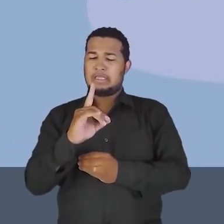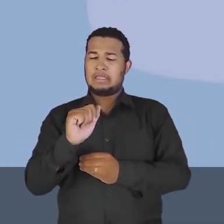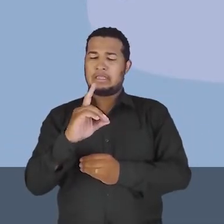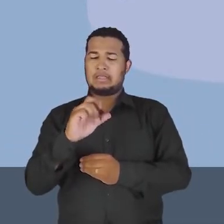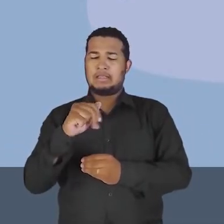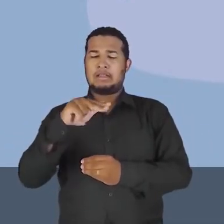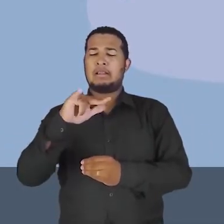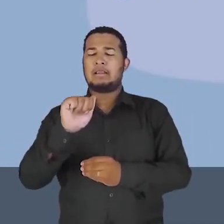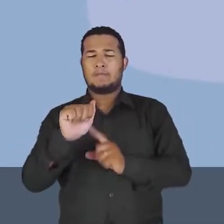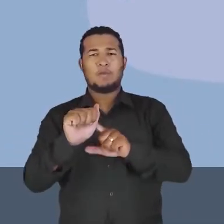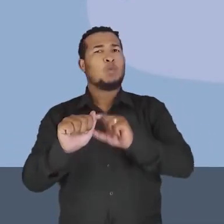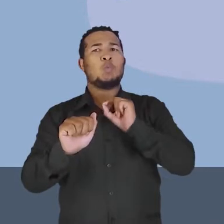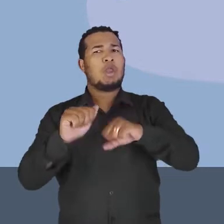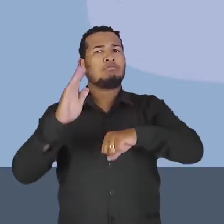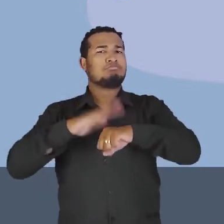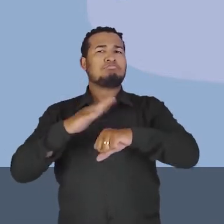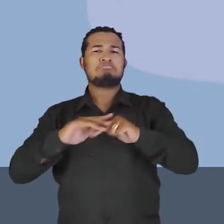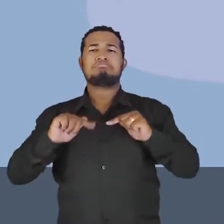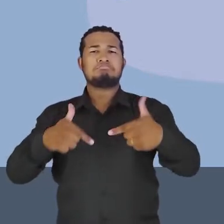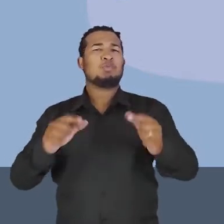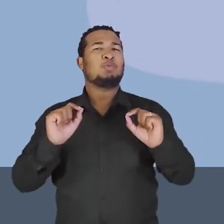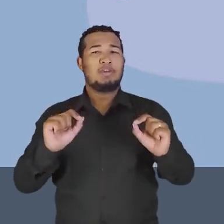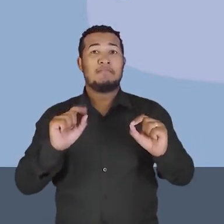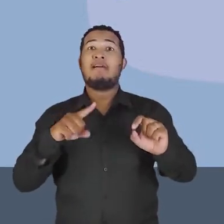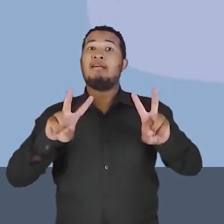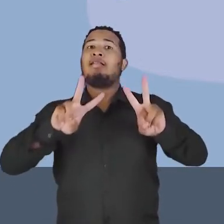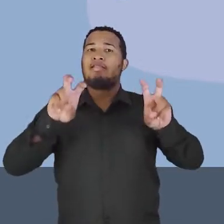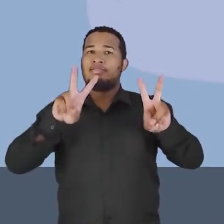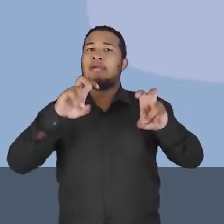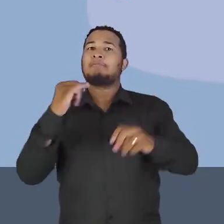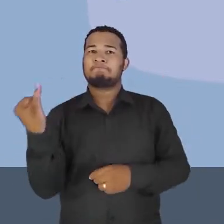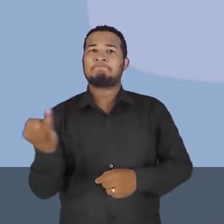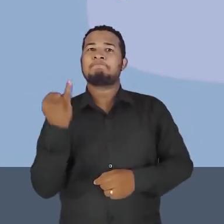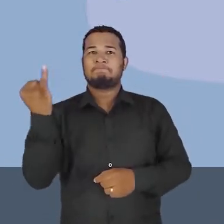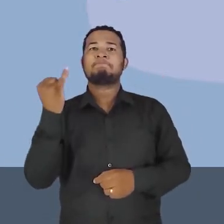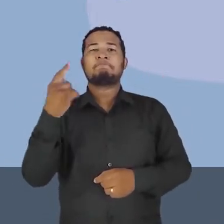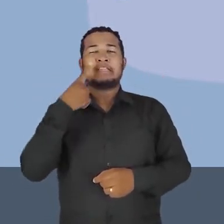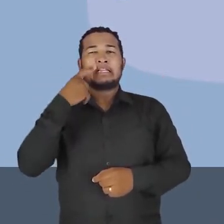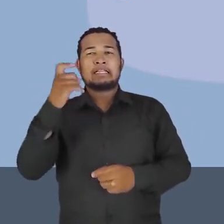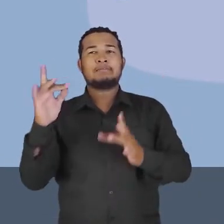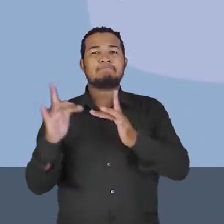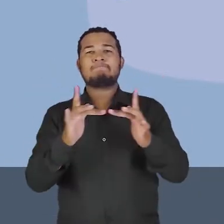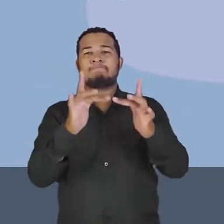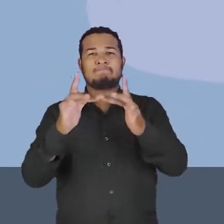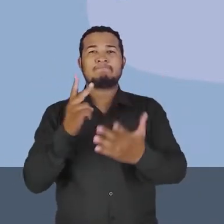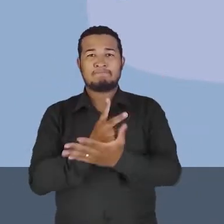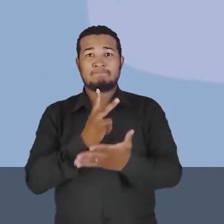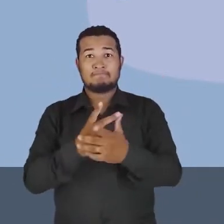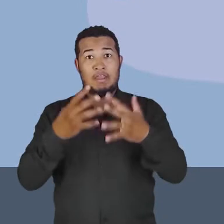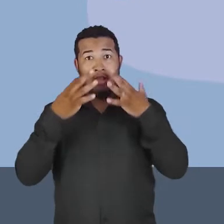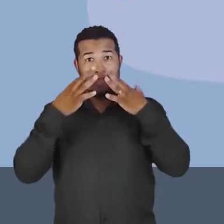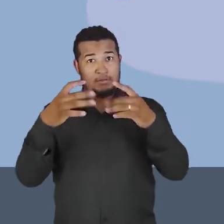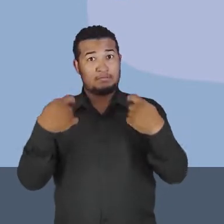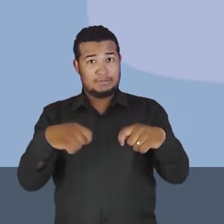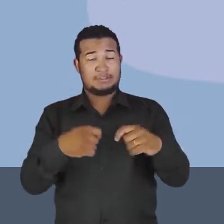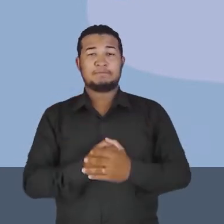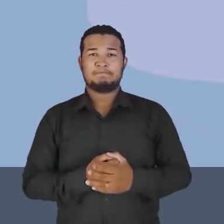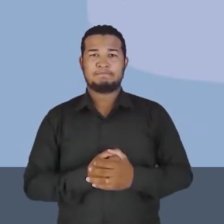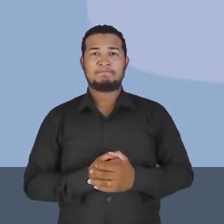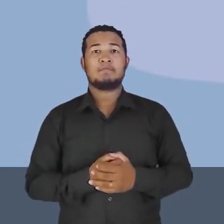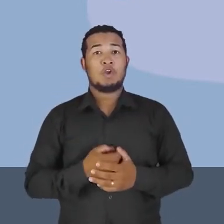que significa exercer cidadania? É um tema que tem tudo a ver com nossas vidas e nós precisamos estar bastante atentos. Primeiro, confere comigo